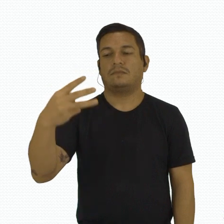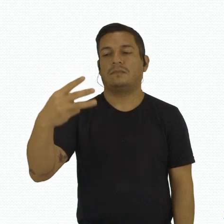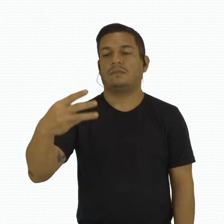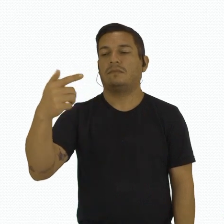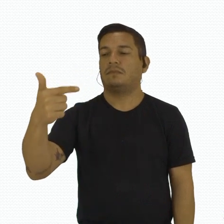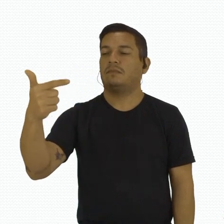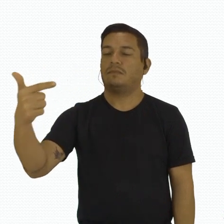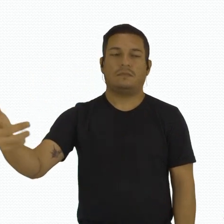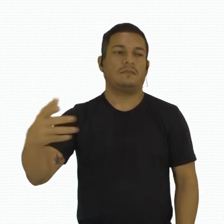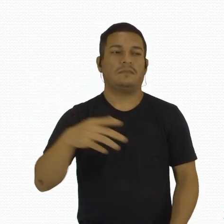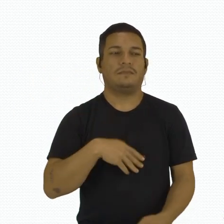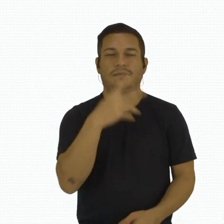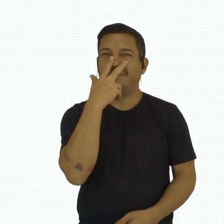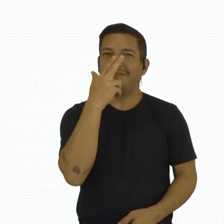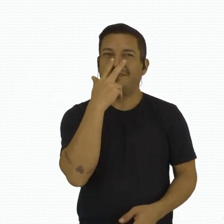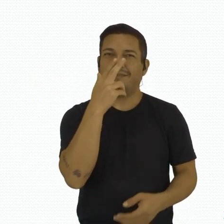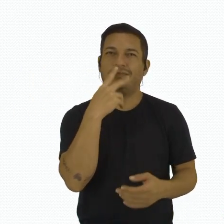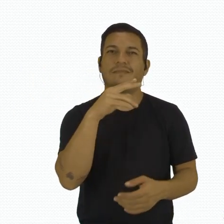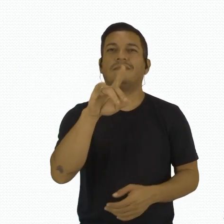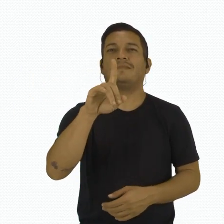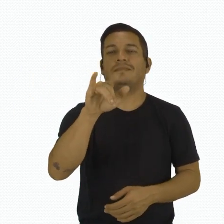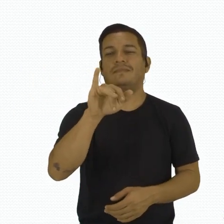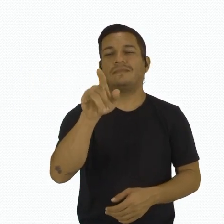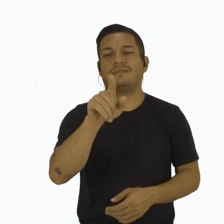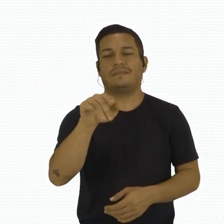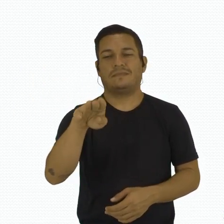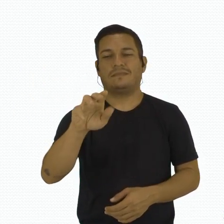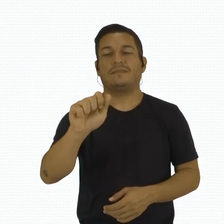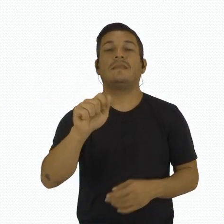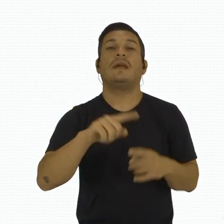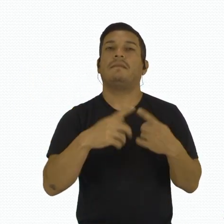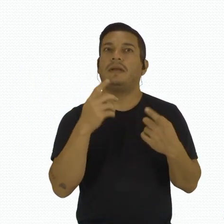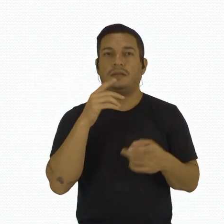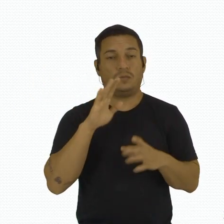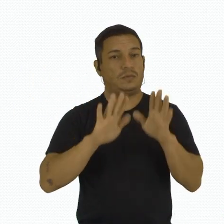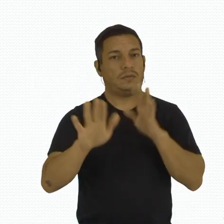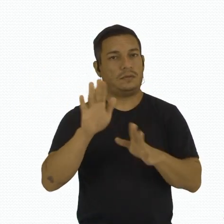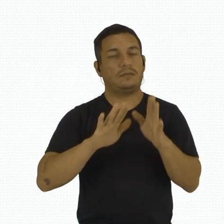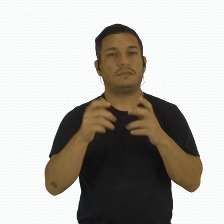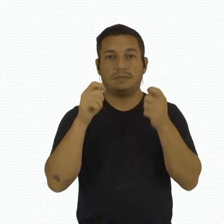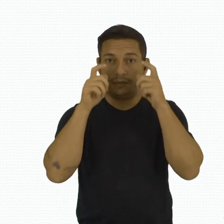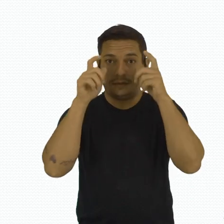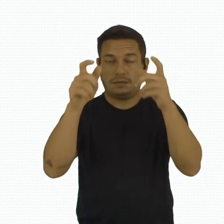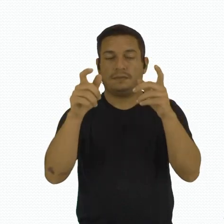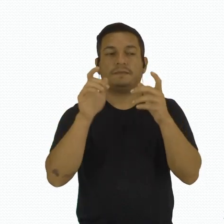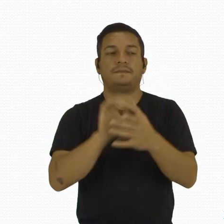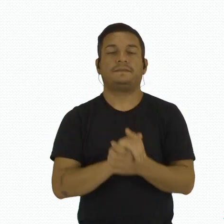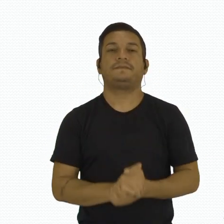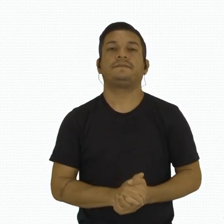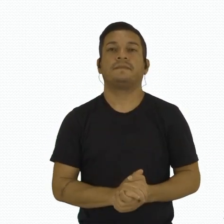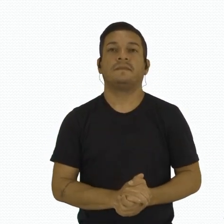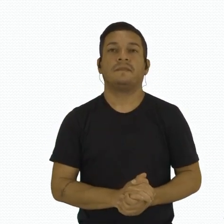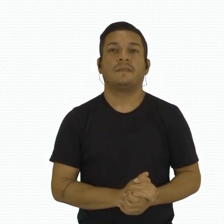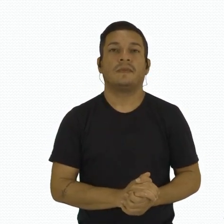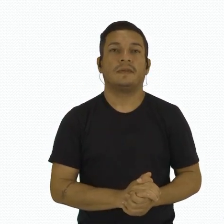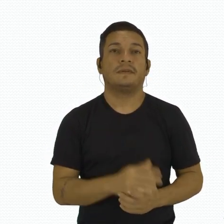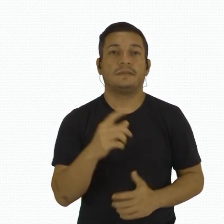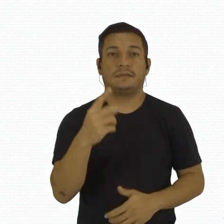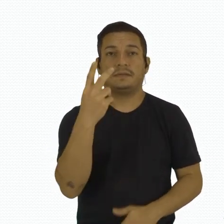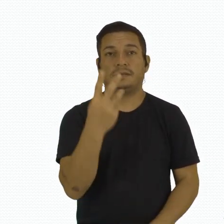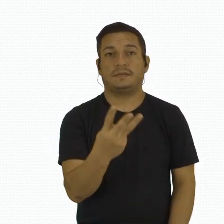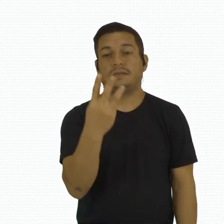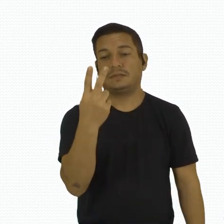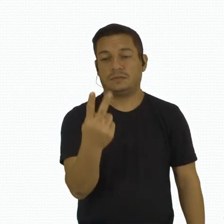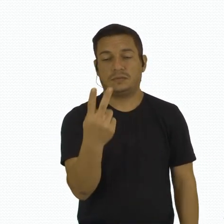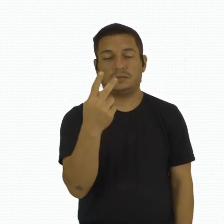2,323323332 e assim por diante. Parece que é uma dízima periódica, né? Mas não se engane. Observe o seguinte, ó, que apesar de 3 e 2 ali